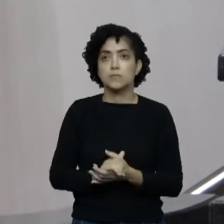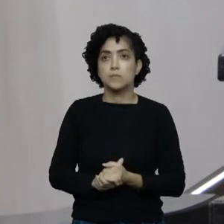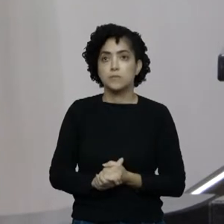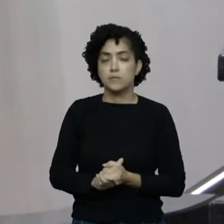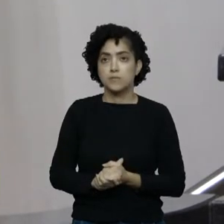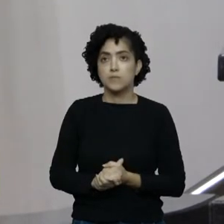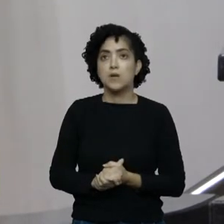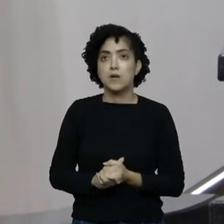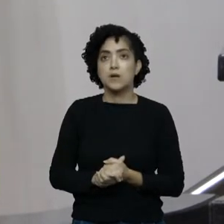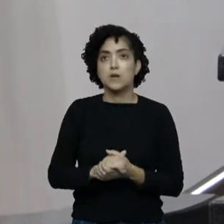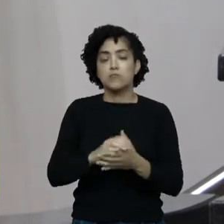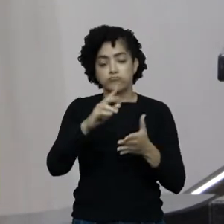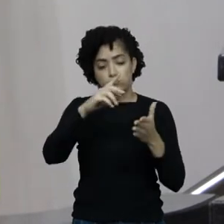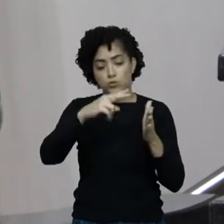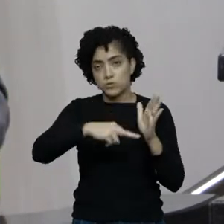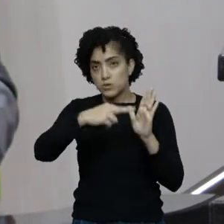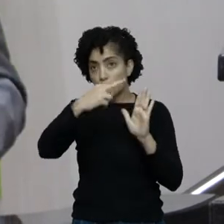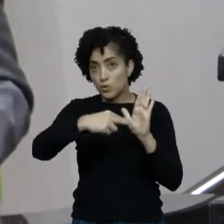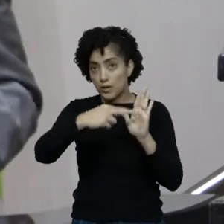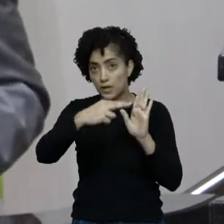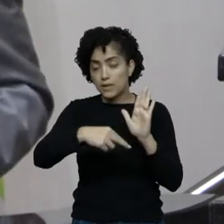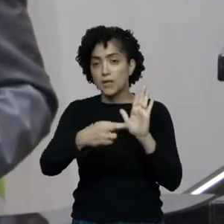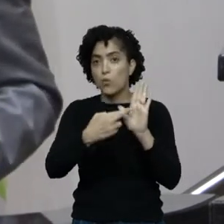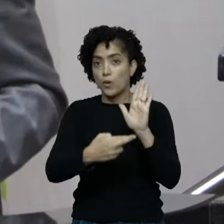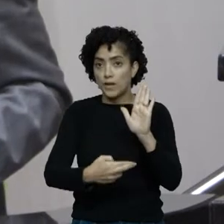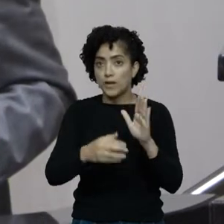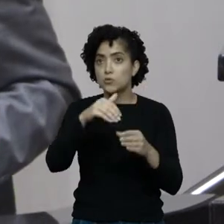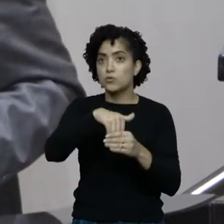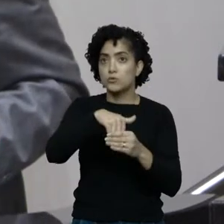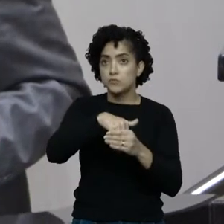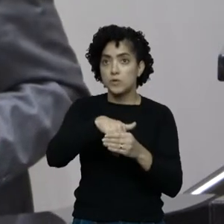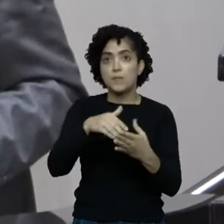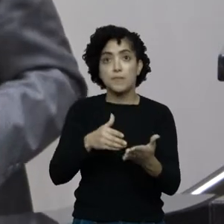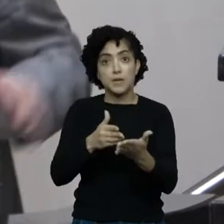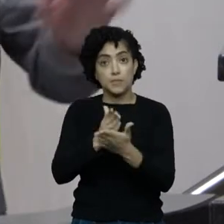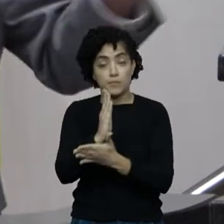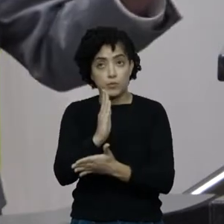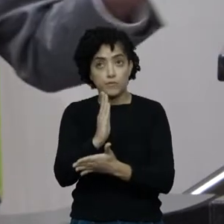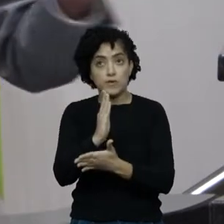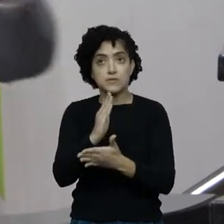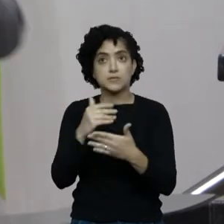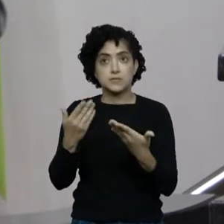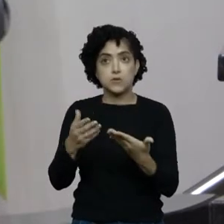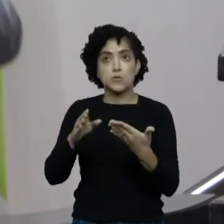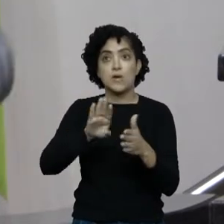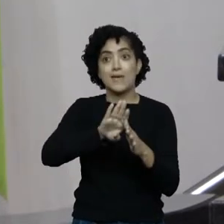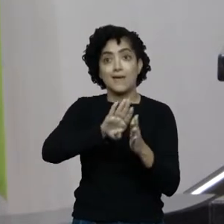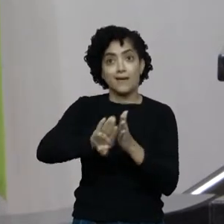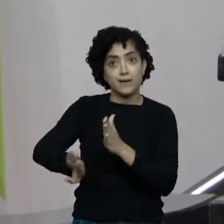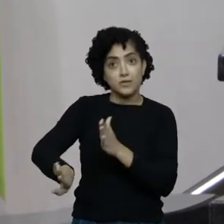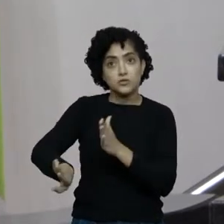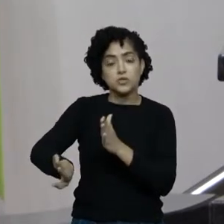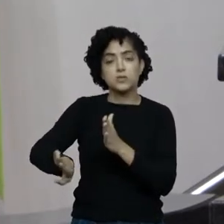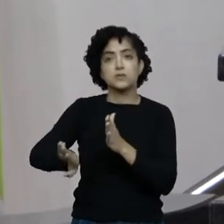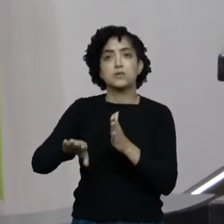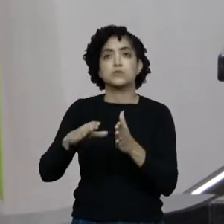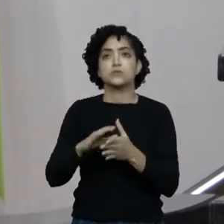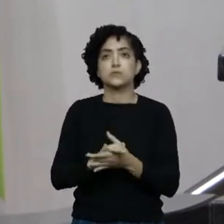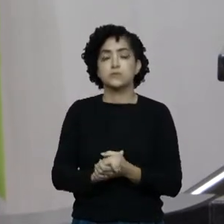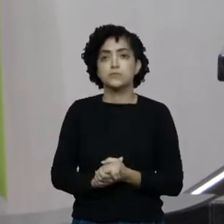ler o seu relatório voto e fez pela aprovação da matéria rejeitando todas